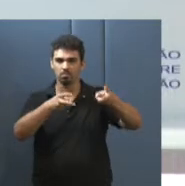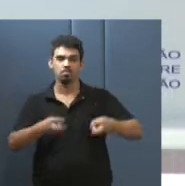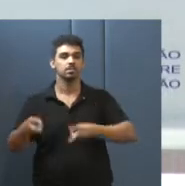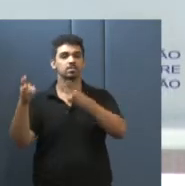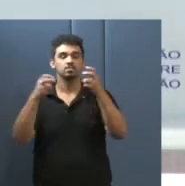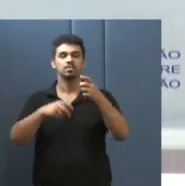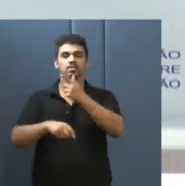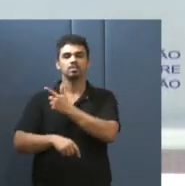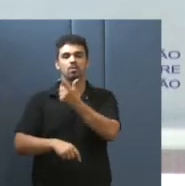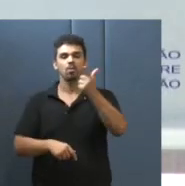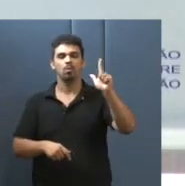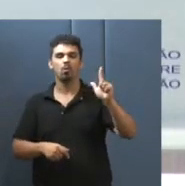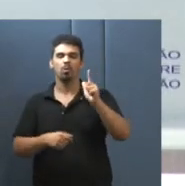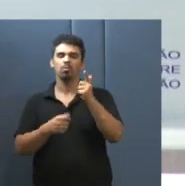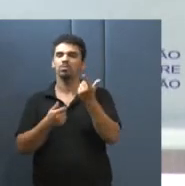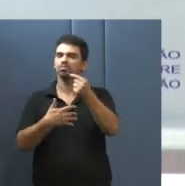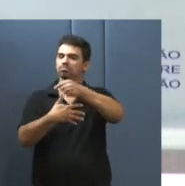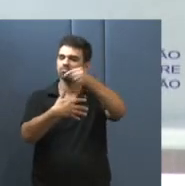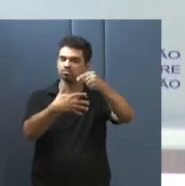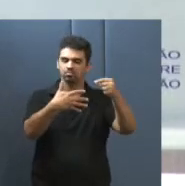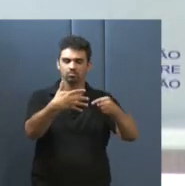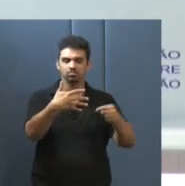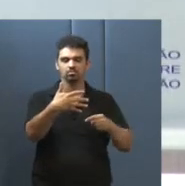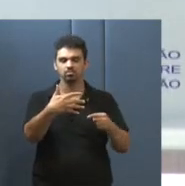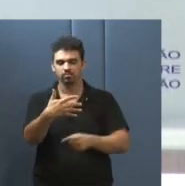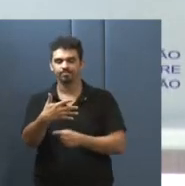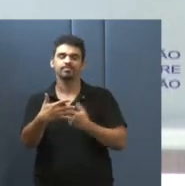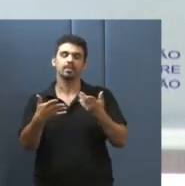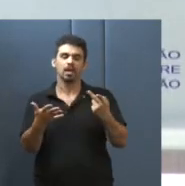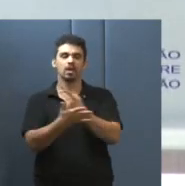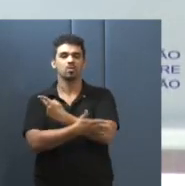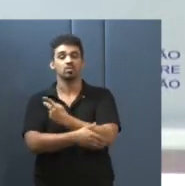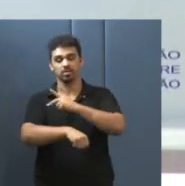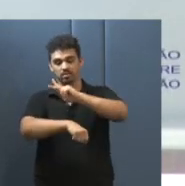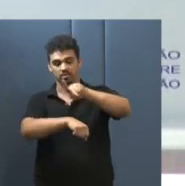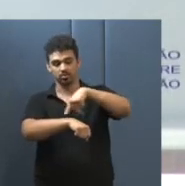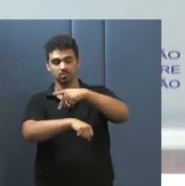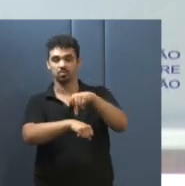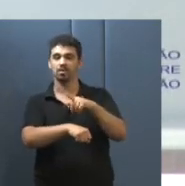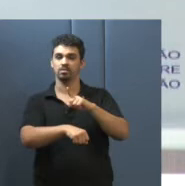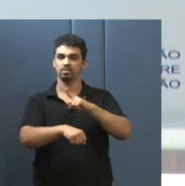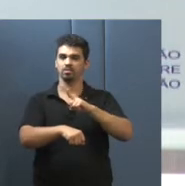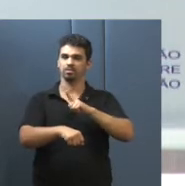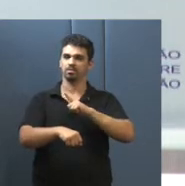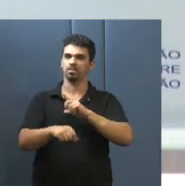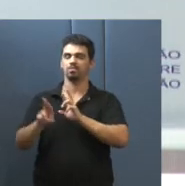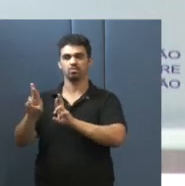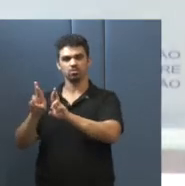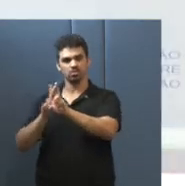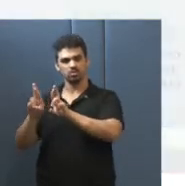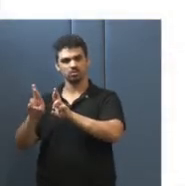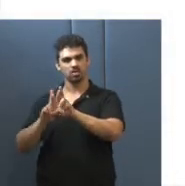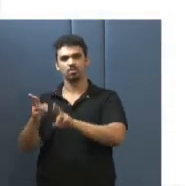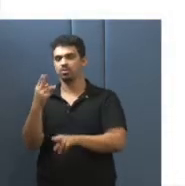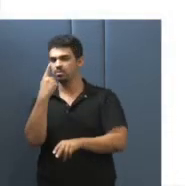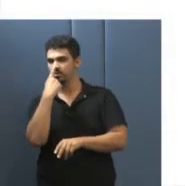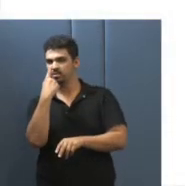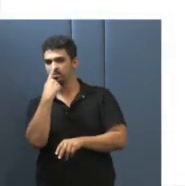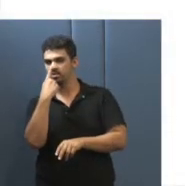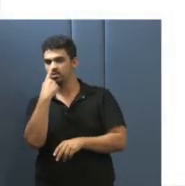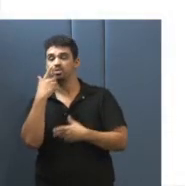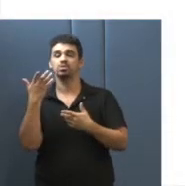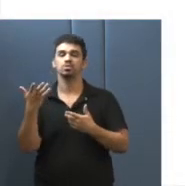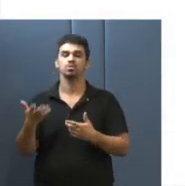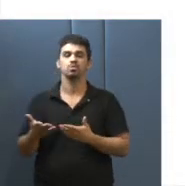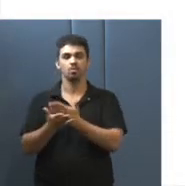levam os países que nós nos relacionamos mais intimamente, no âmbito comercial, a ter uma perda